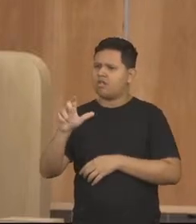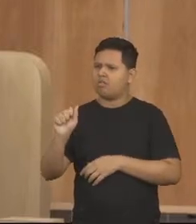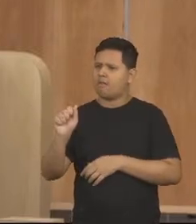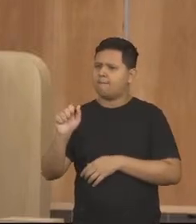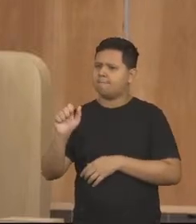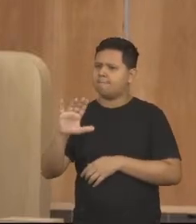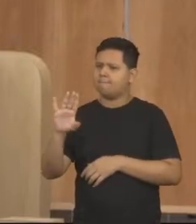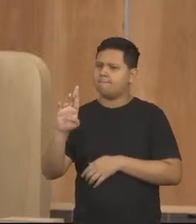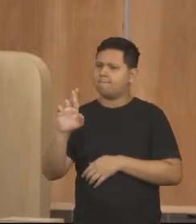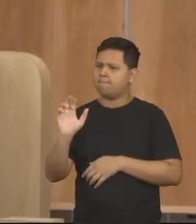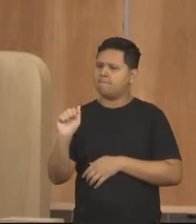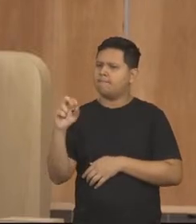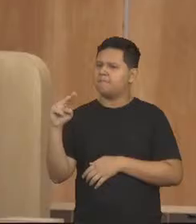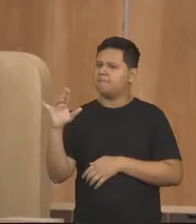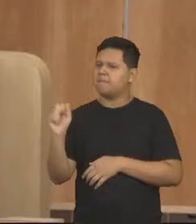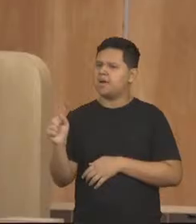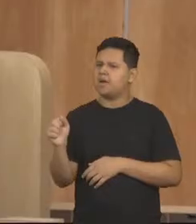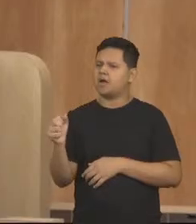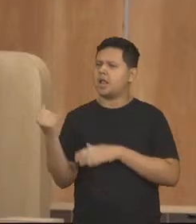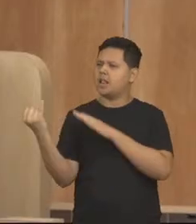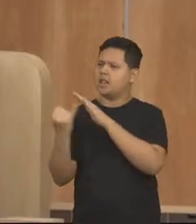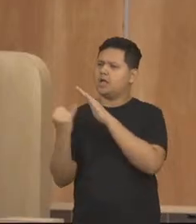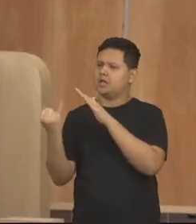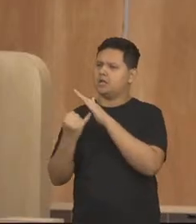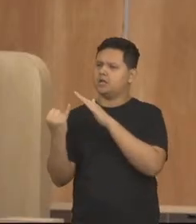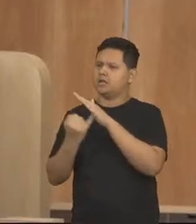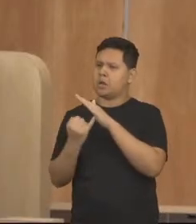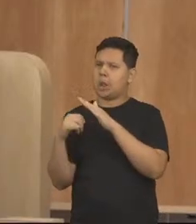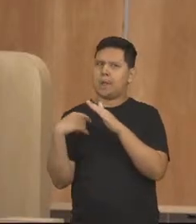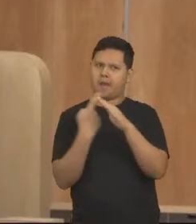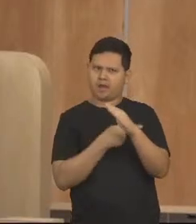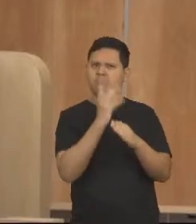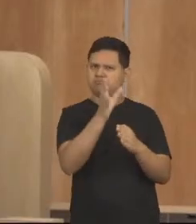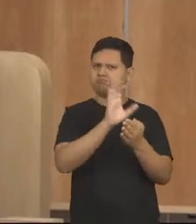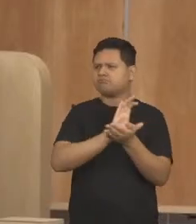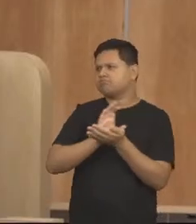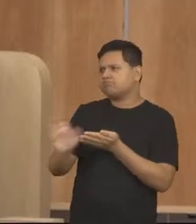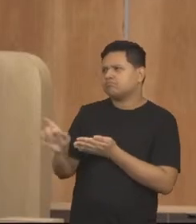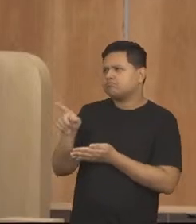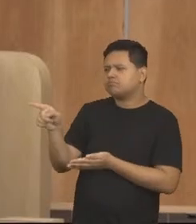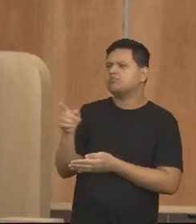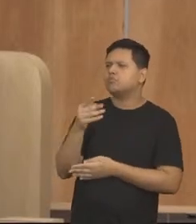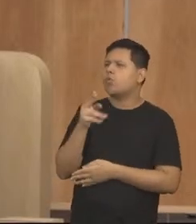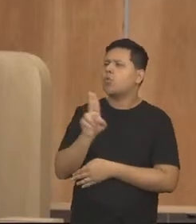Rafael? Como que é o nome lá, Rafael, que a gente até destinou recurso?